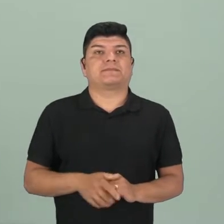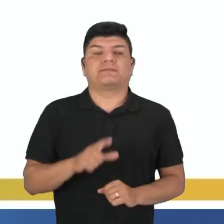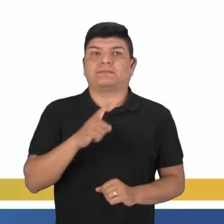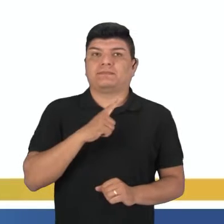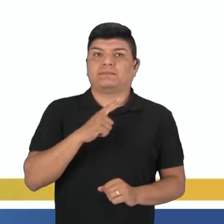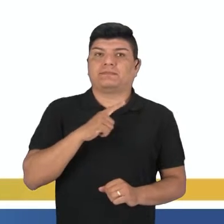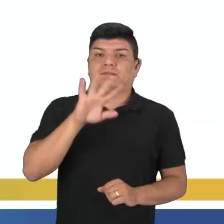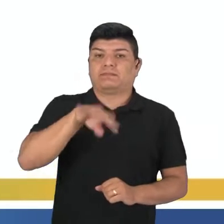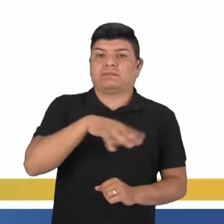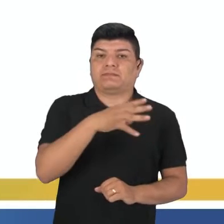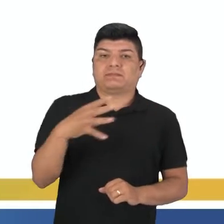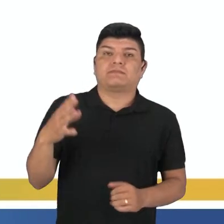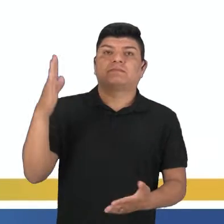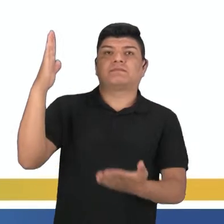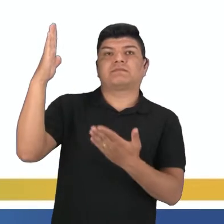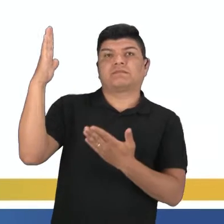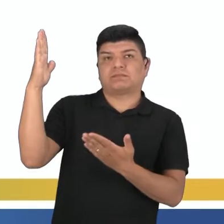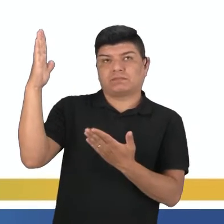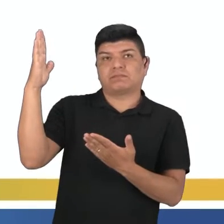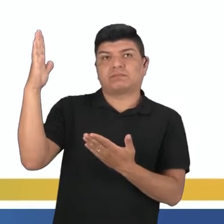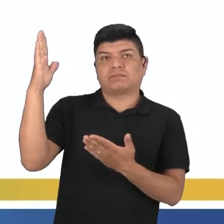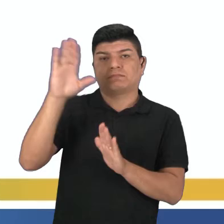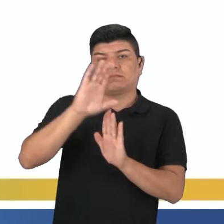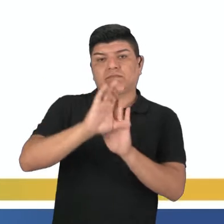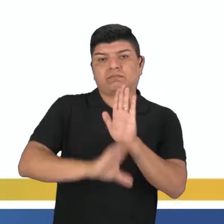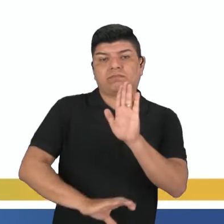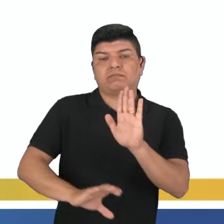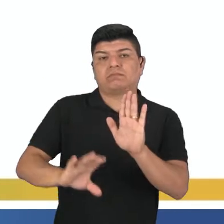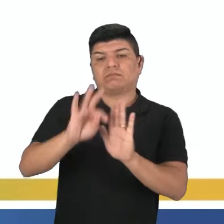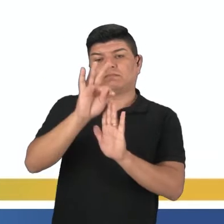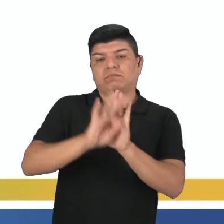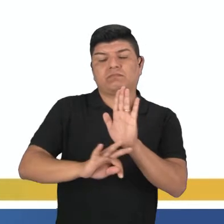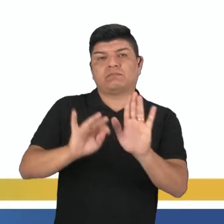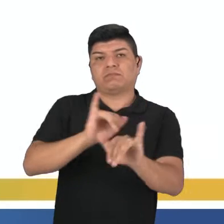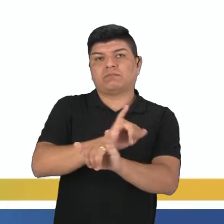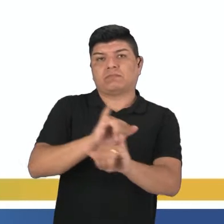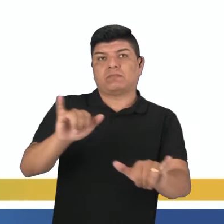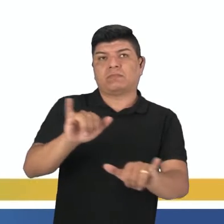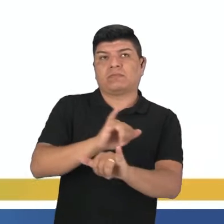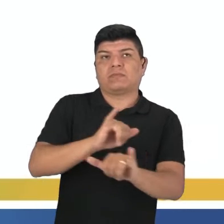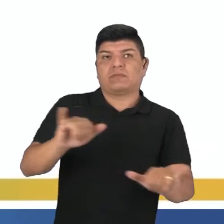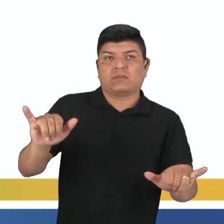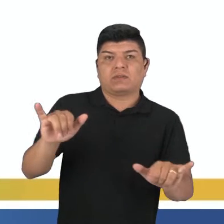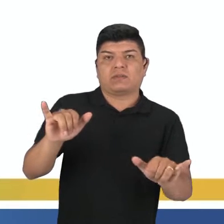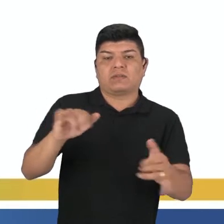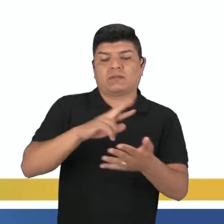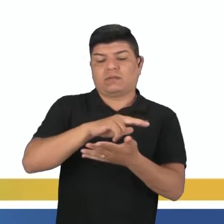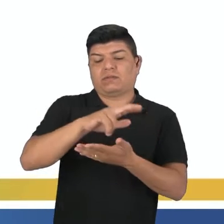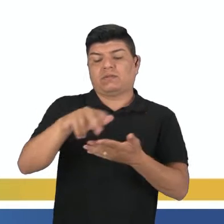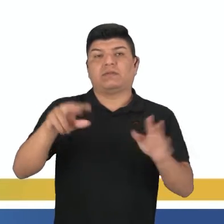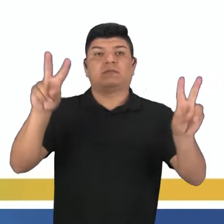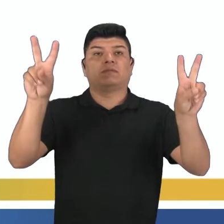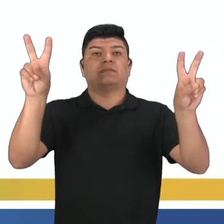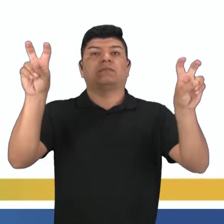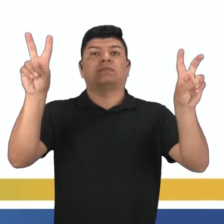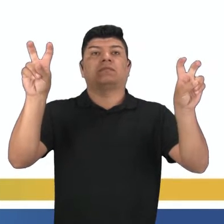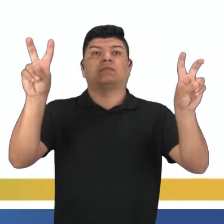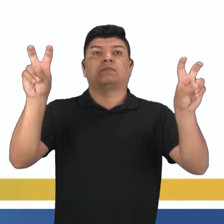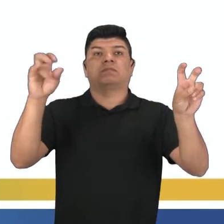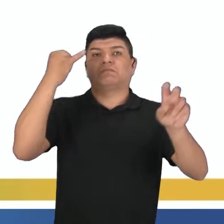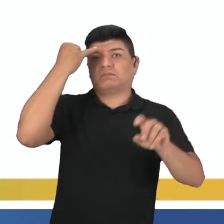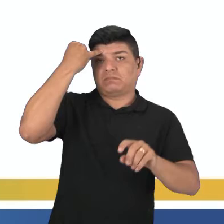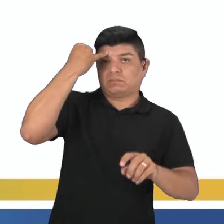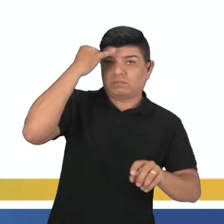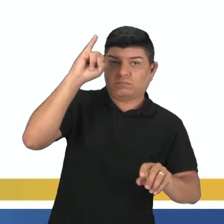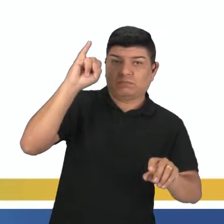temos ali um esquemazinho ali, né, do mapa conceitual ali dos textos informativos. O propósito de informar sobre os diversos temas, né, expor